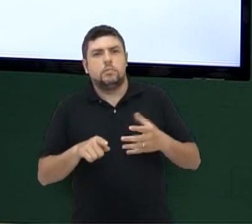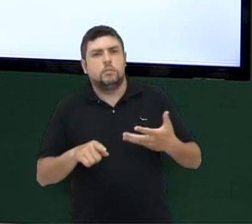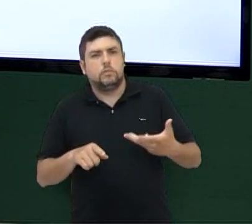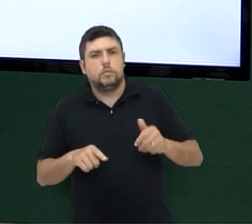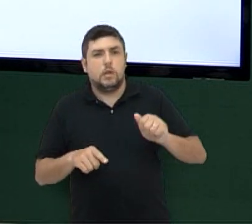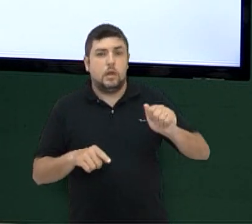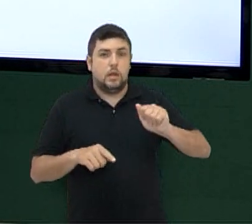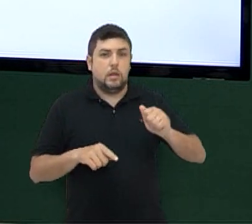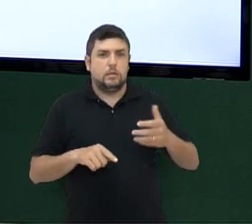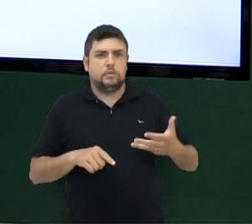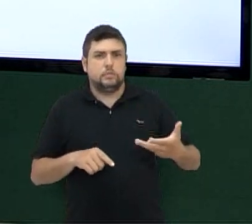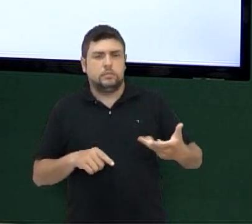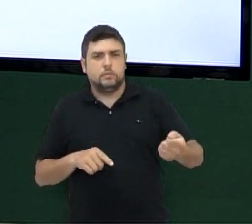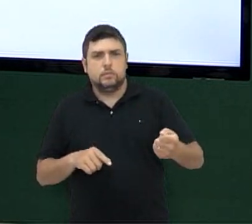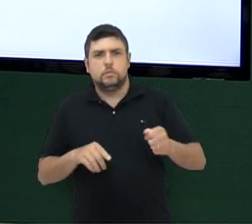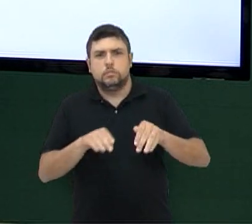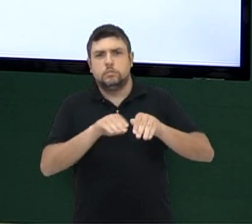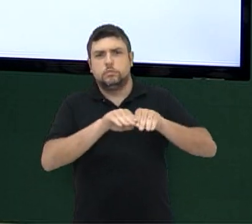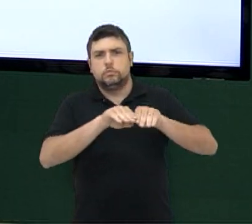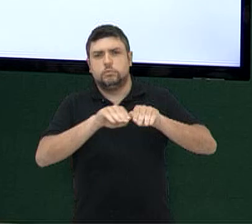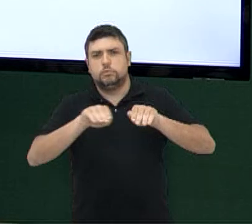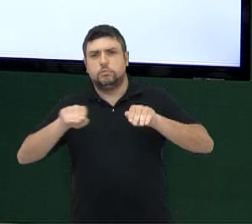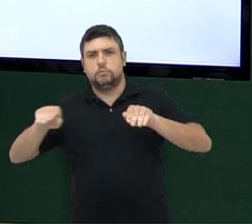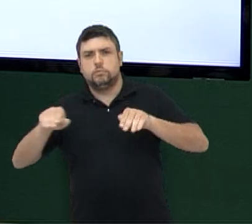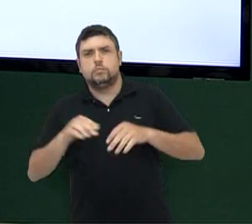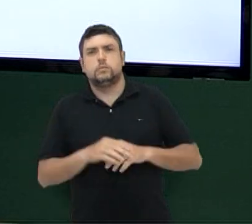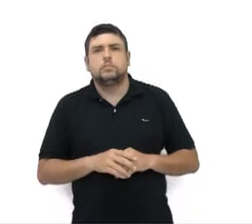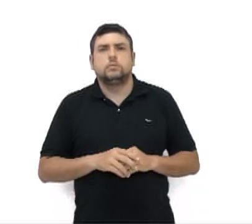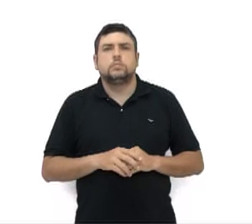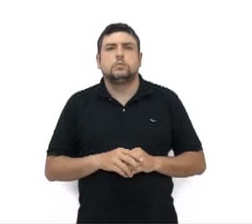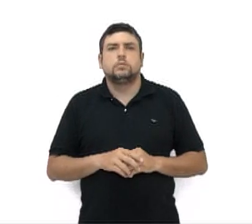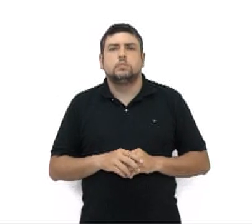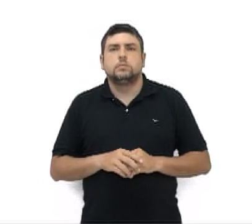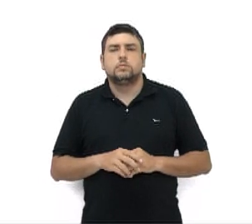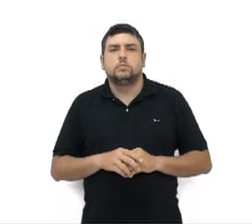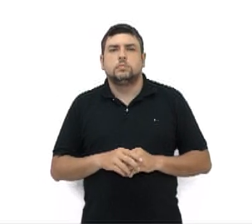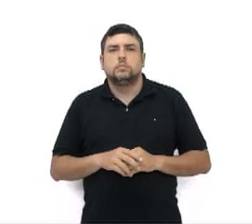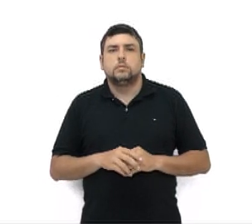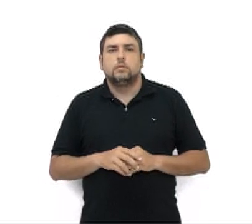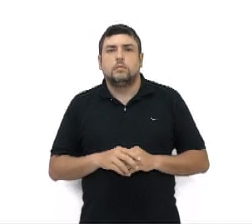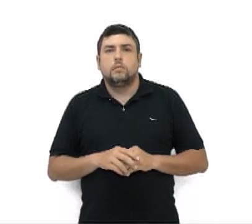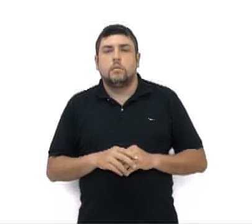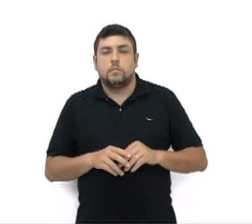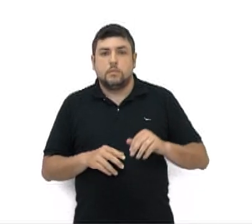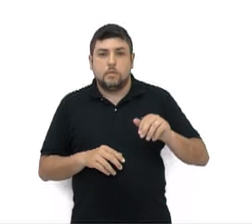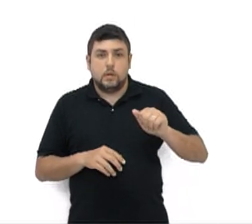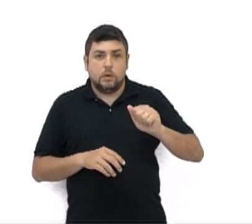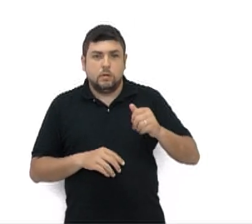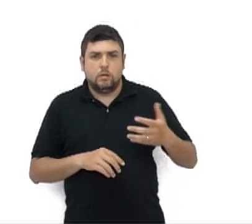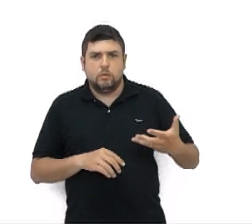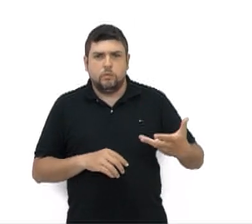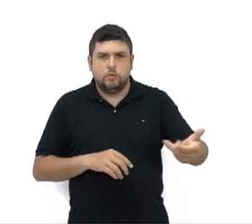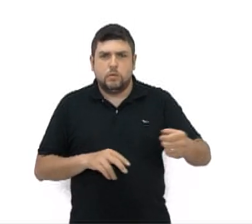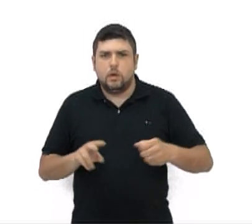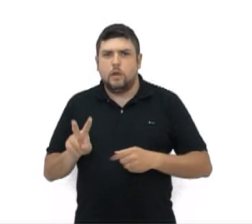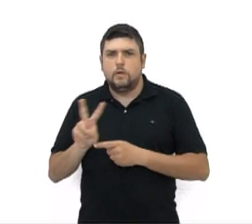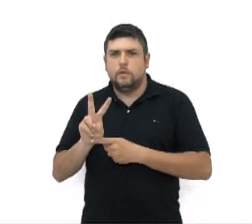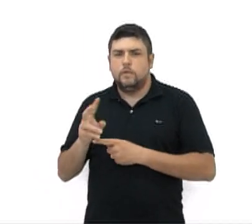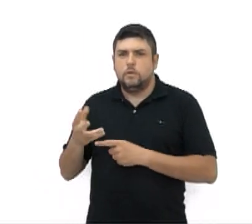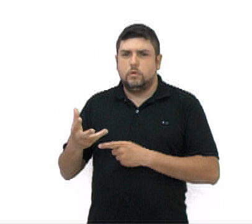constante. Isso quer dizer que a aceleração instantânea e a velocidade média são a mesma, ou seja, uma